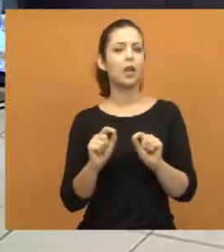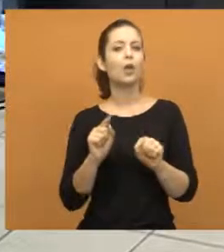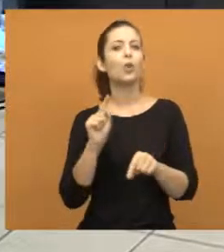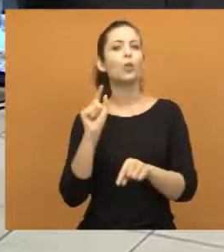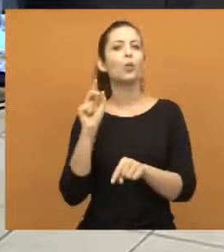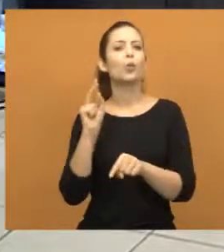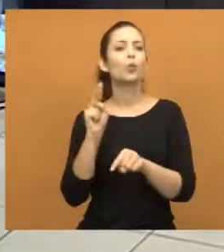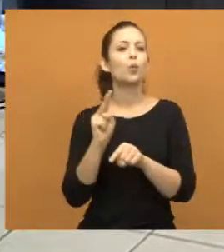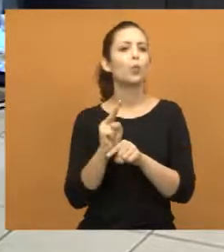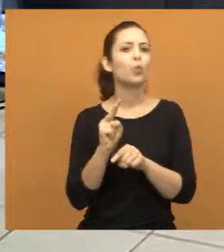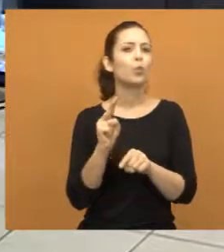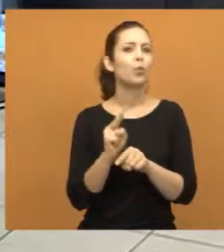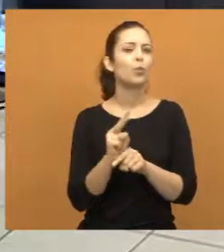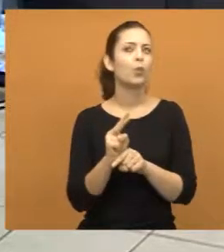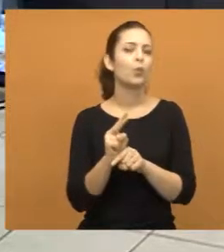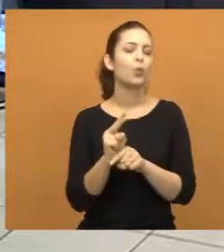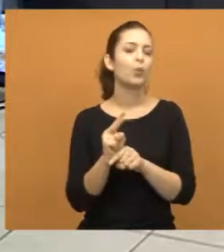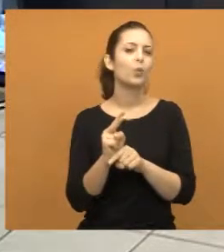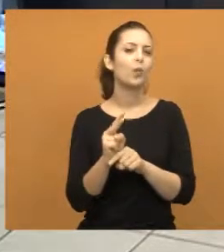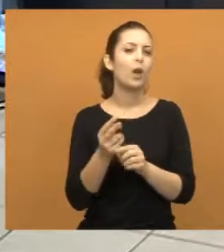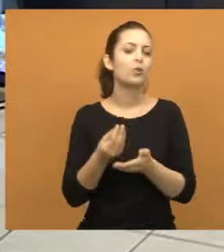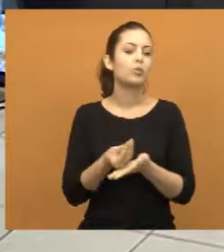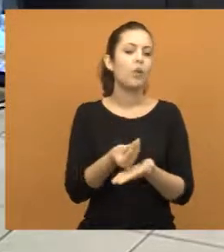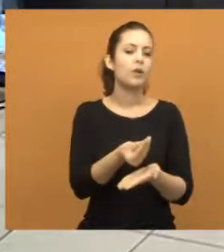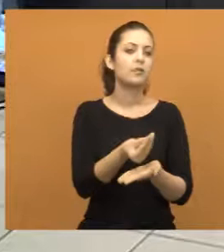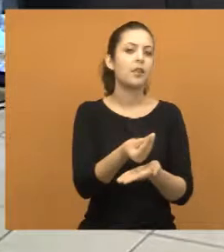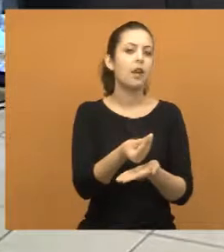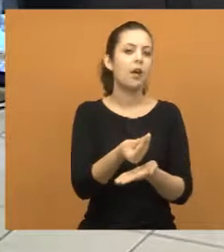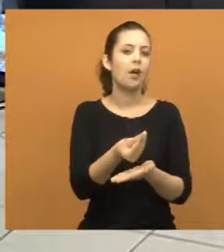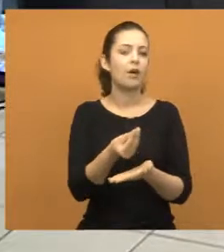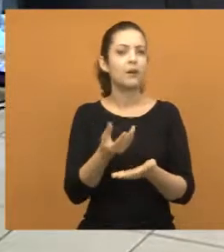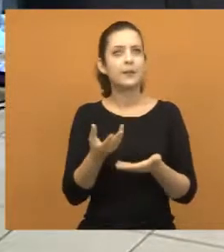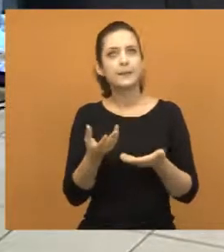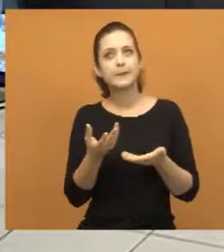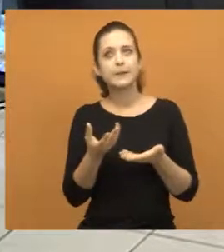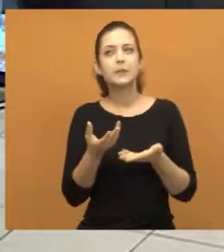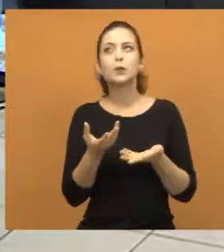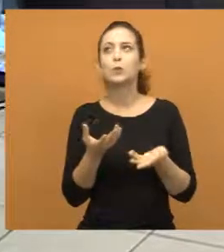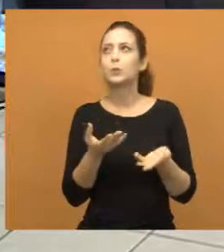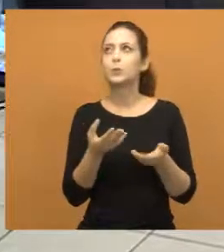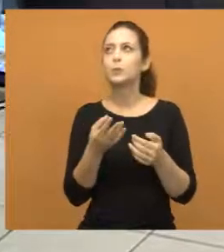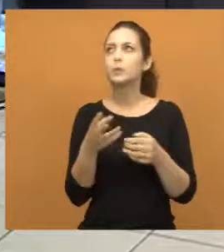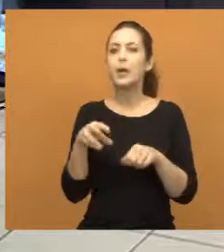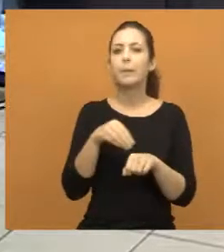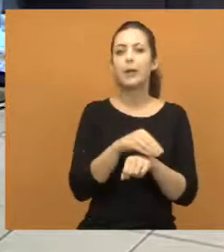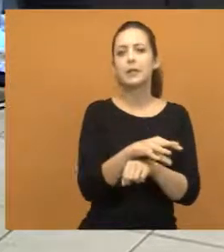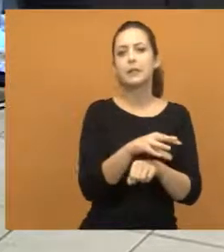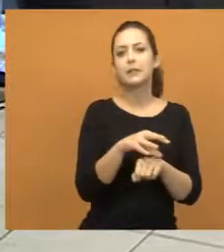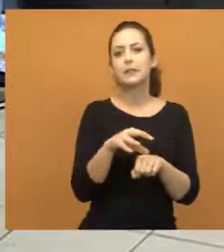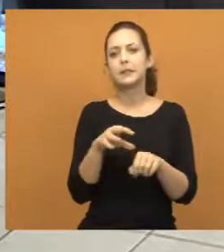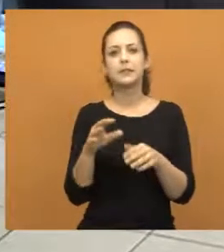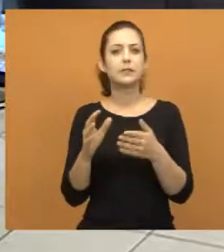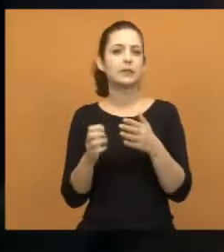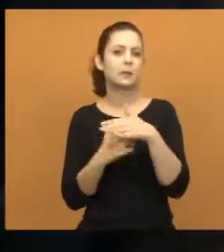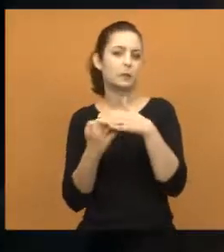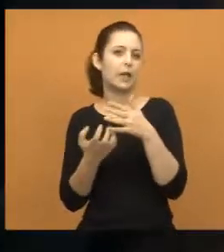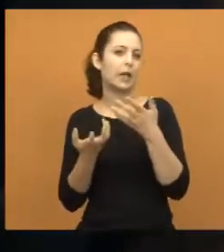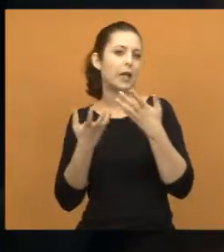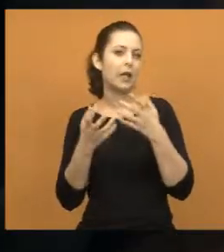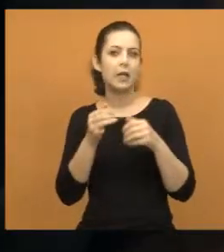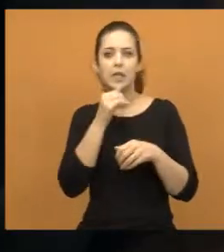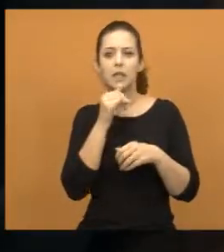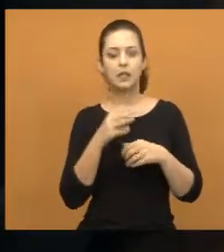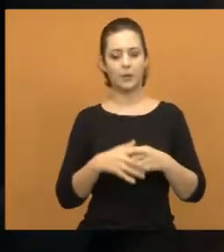cuidar da doação dela? Quem, por exemplo, uma empresa quer adotar